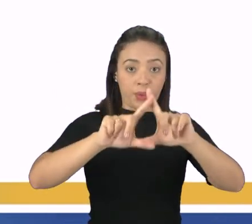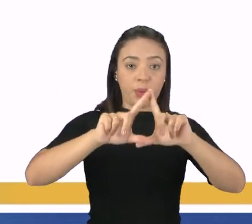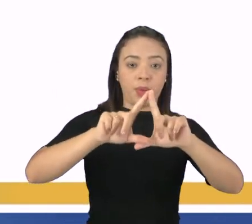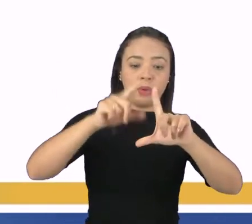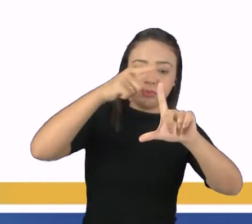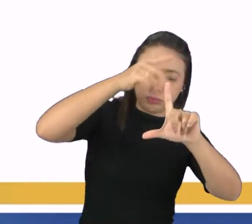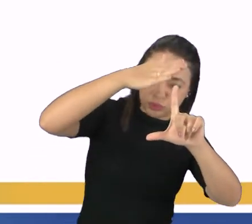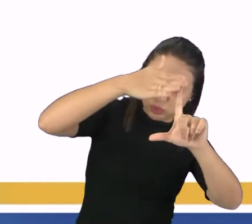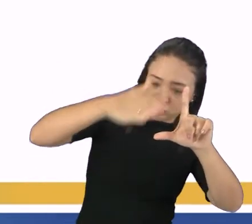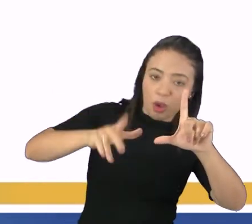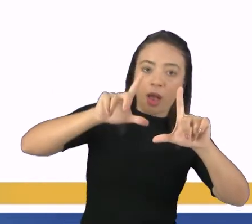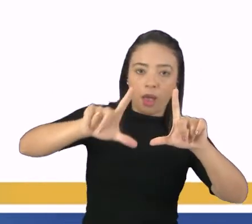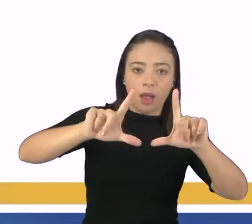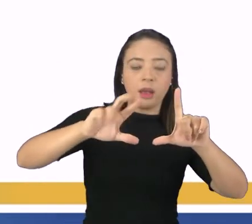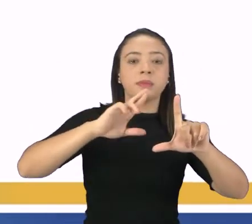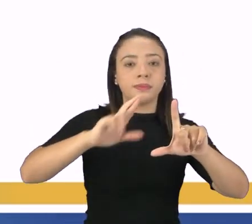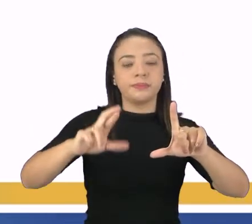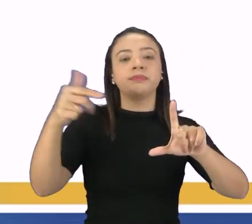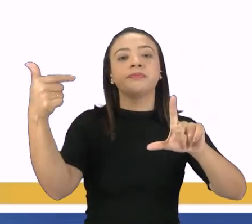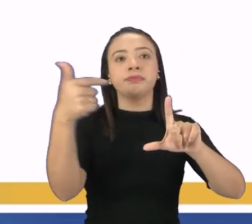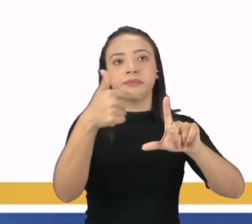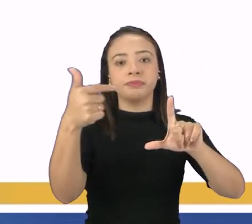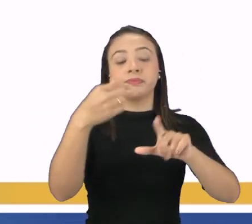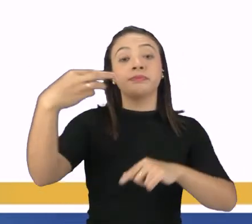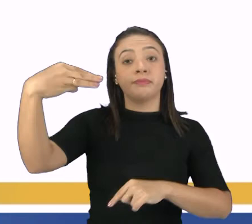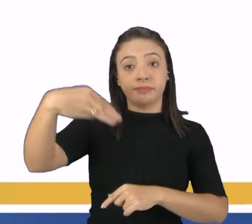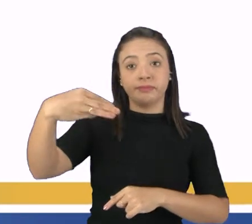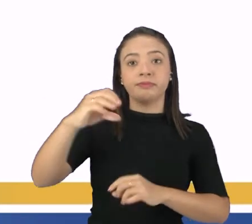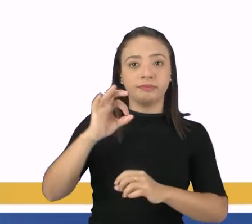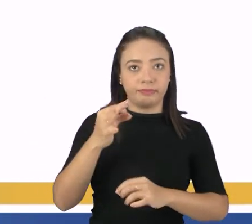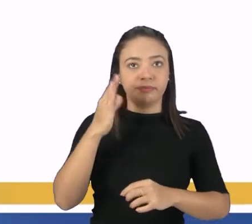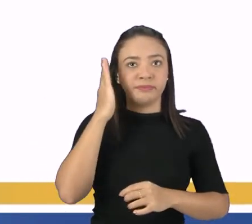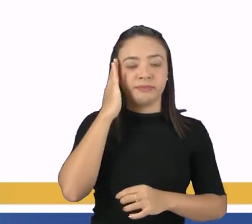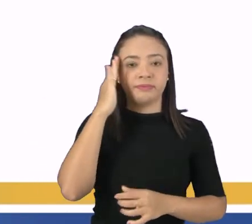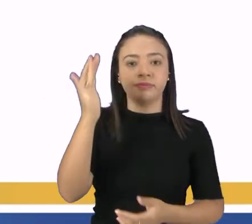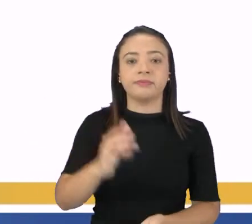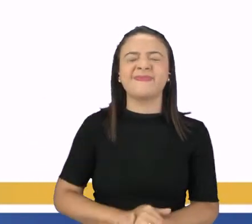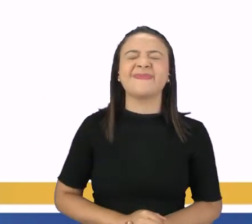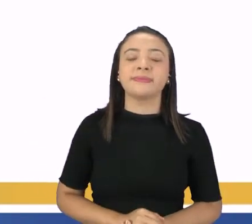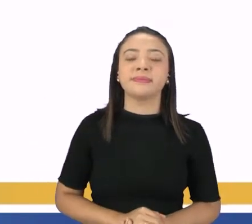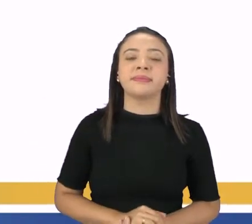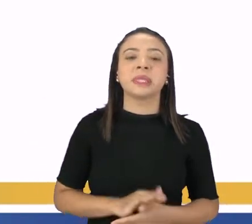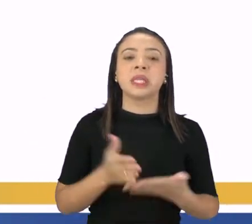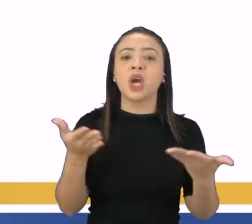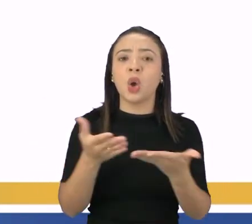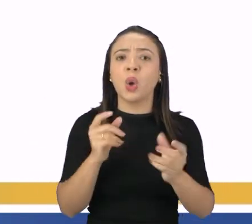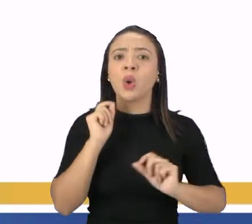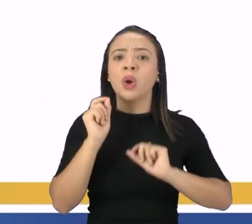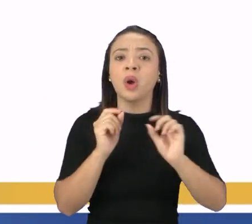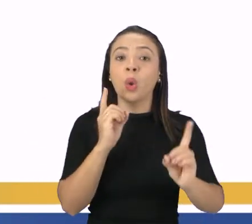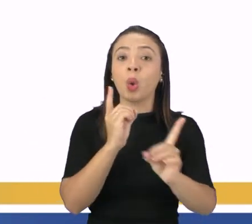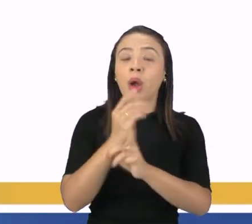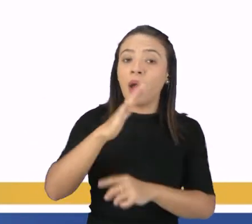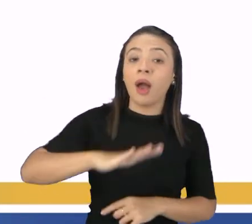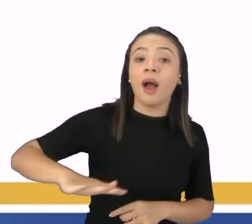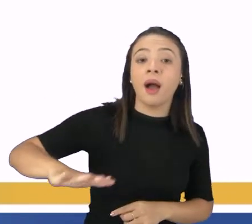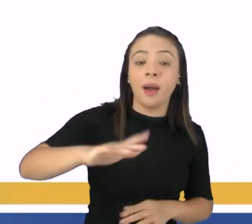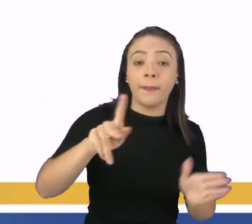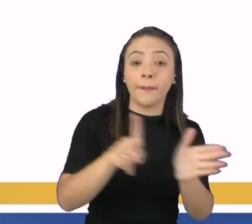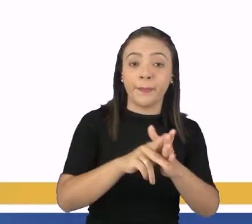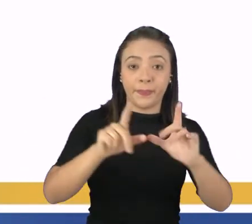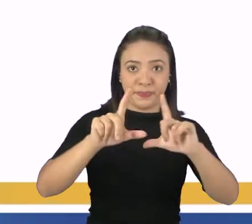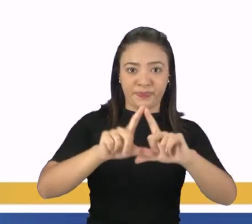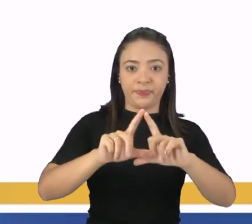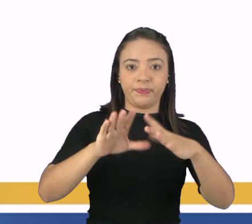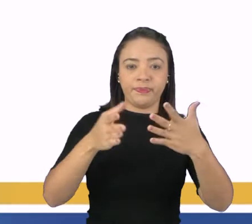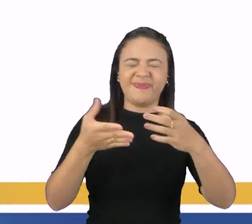desconhecido, né, é igual a 22 metros, certo? Então, vamos lá, a gente quer encontrar a área desse triângulo. Observe que